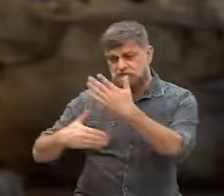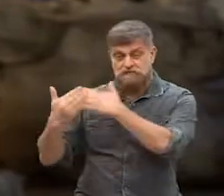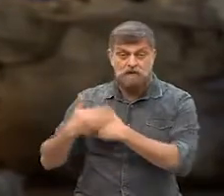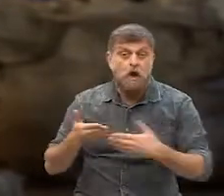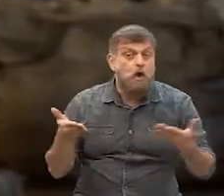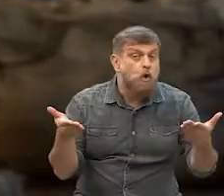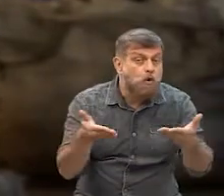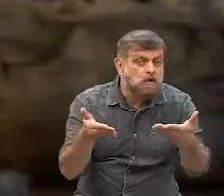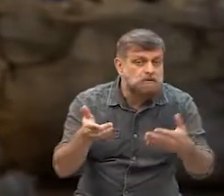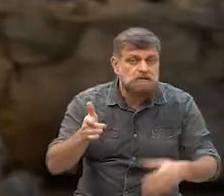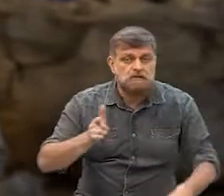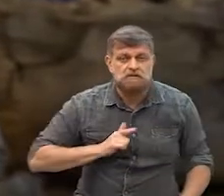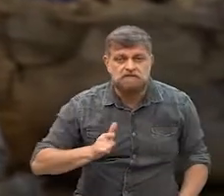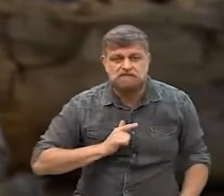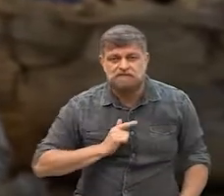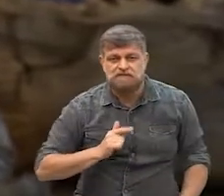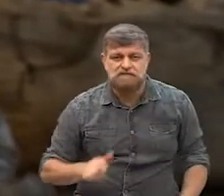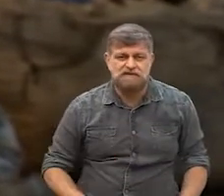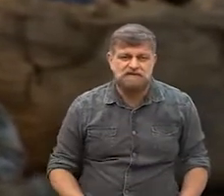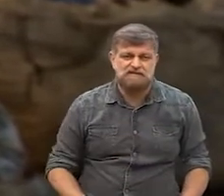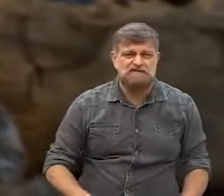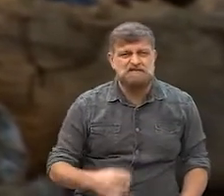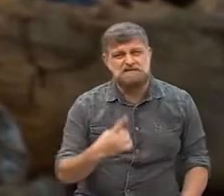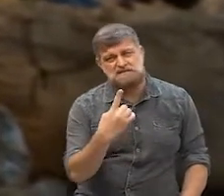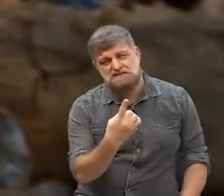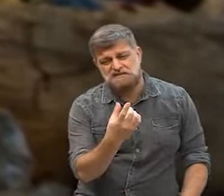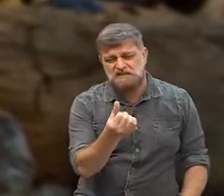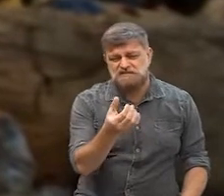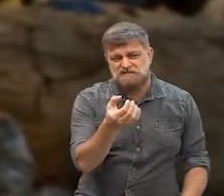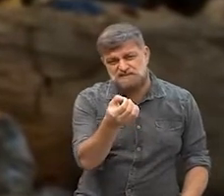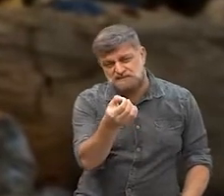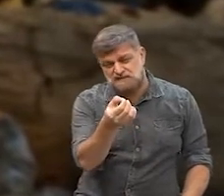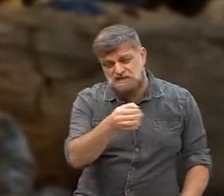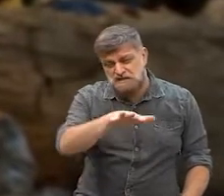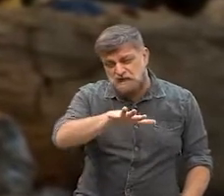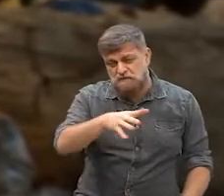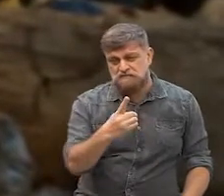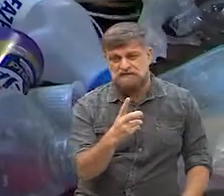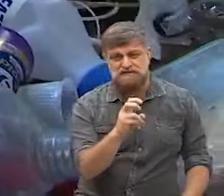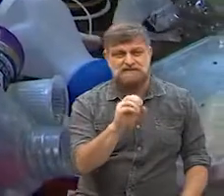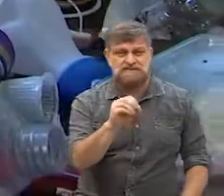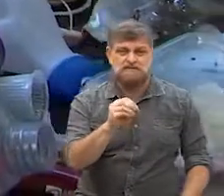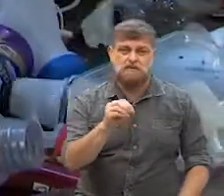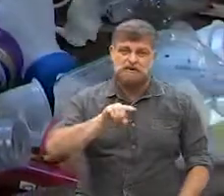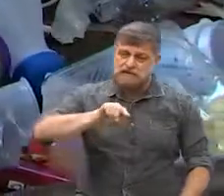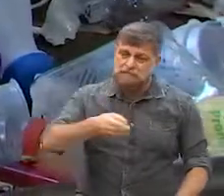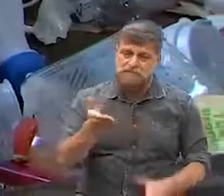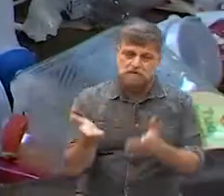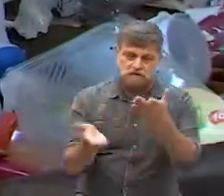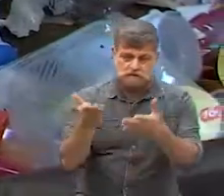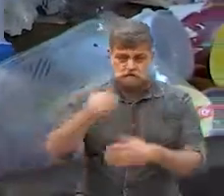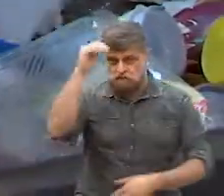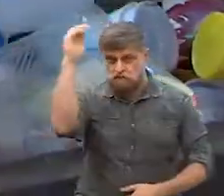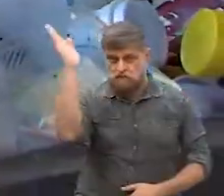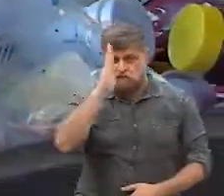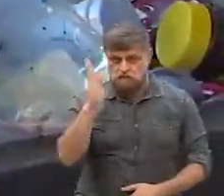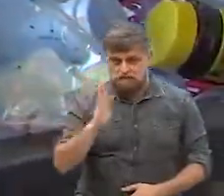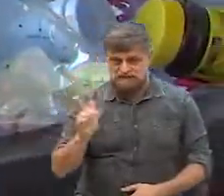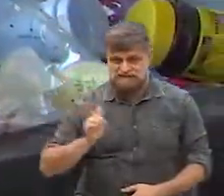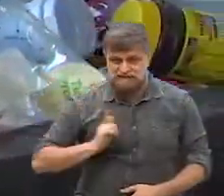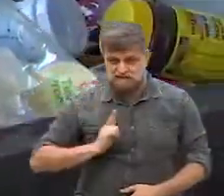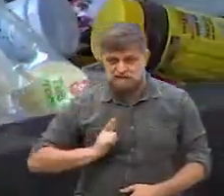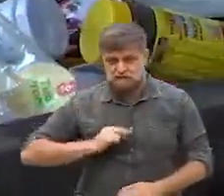Hoje, se tiver triando muito, 160, 150 toneladas. O Brasil é campeão mundial